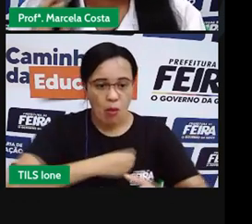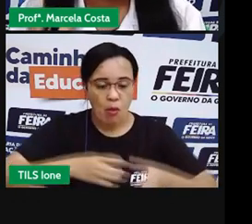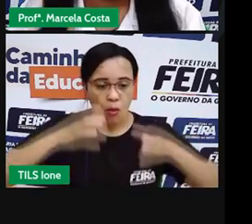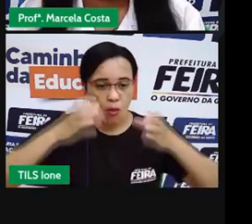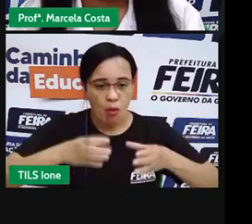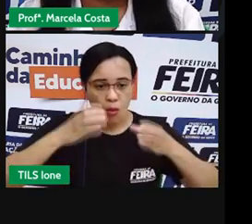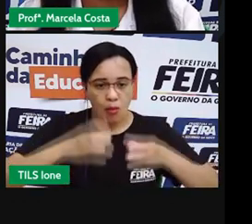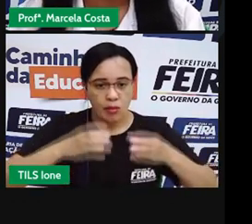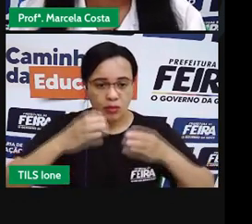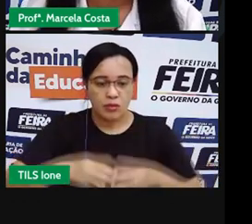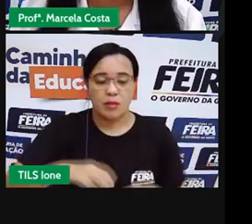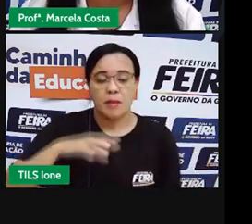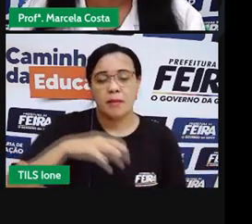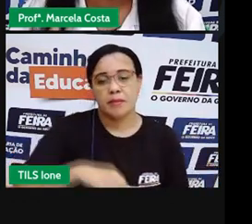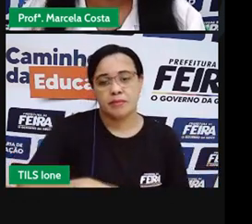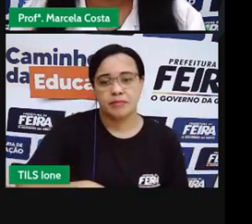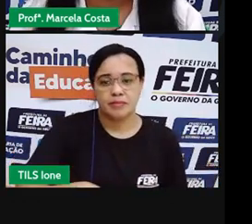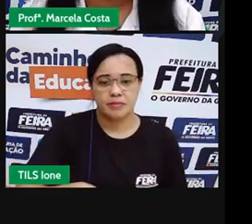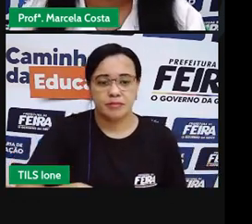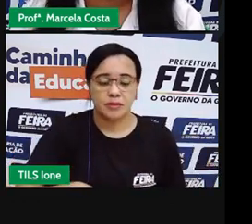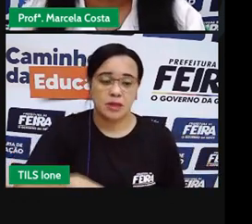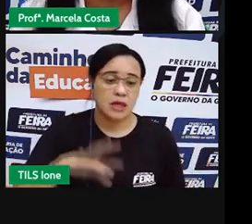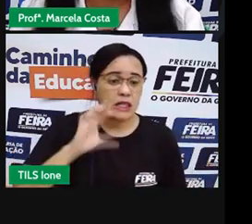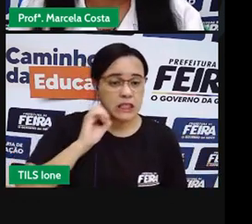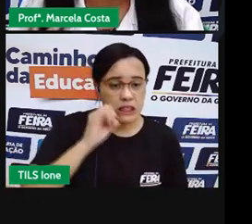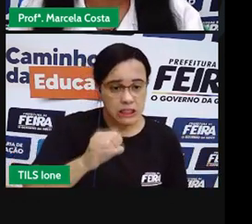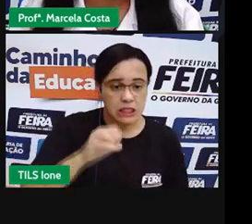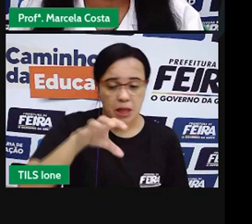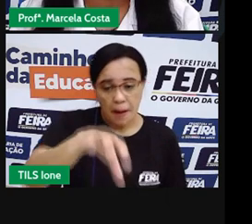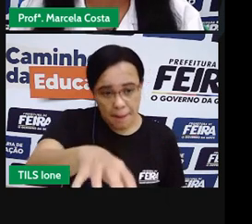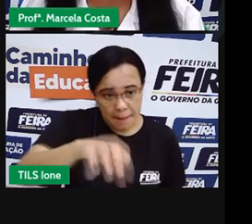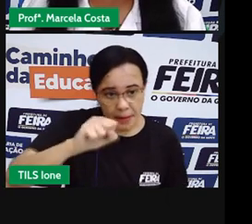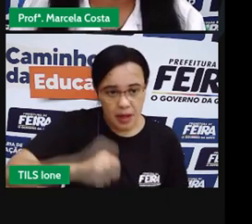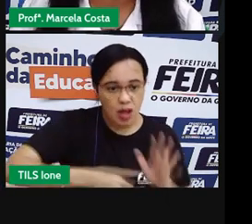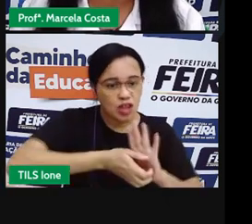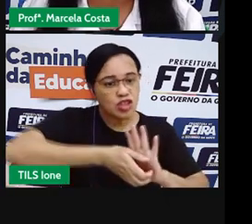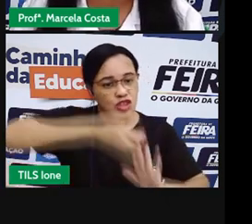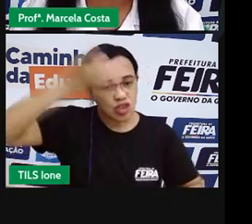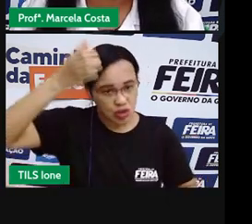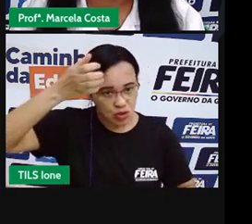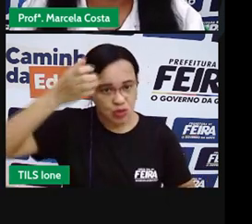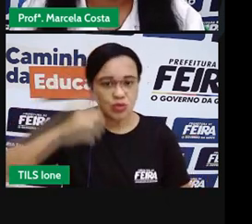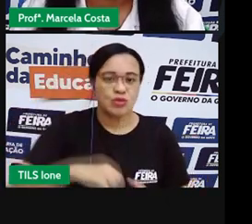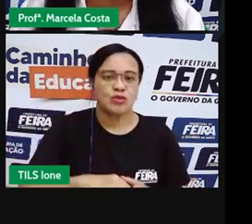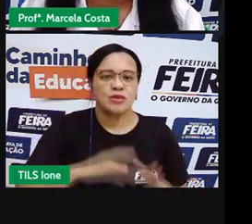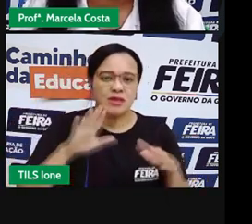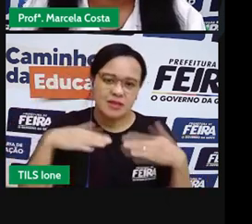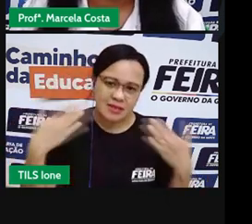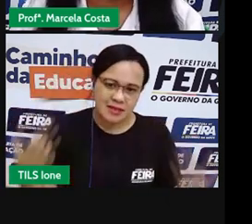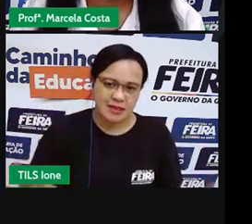Se ela pegou, diminuiu. E se diminuiu, a gente vai relacionar a